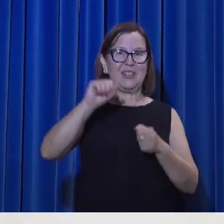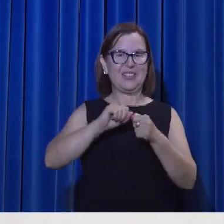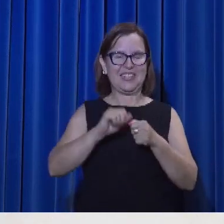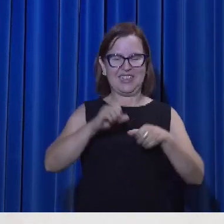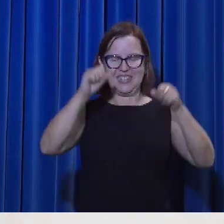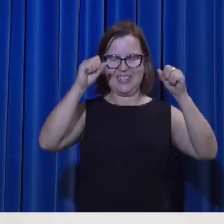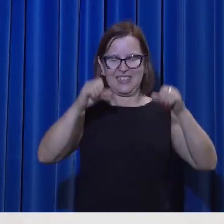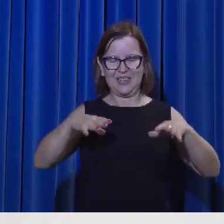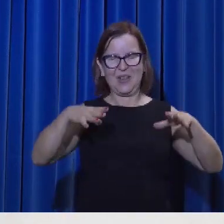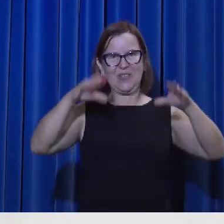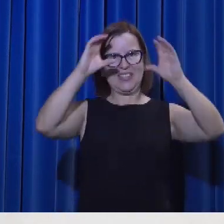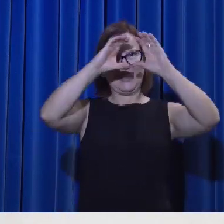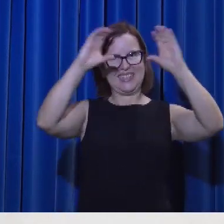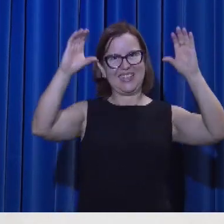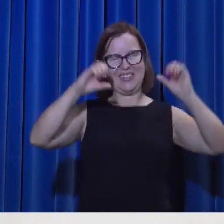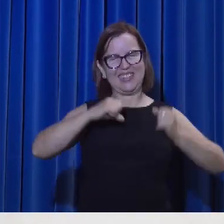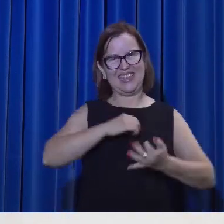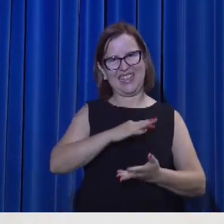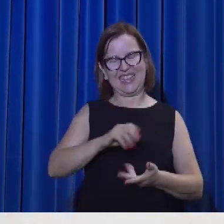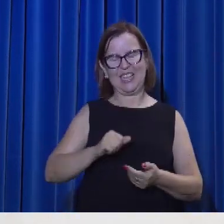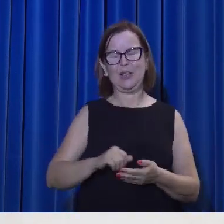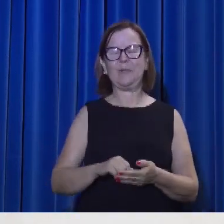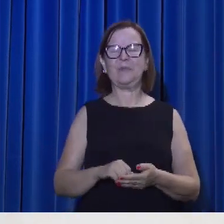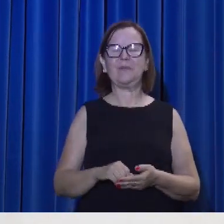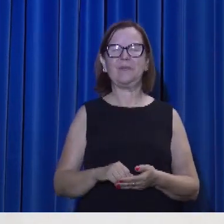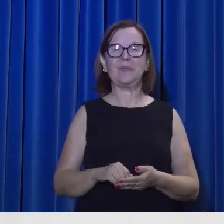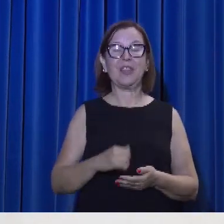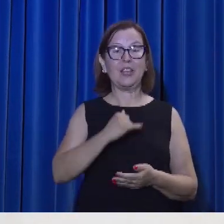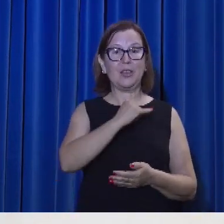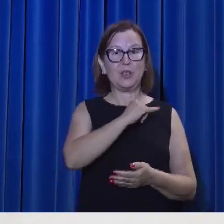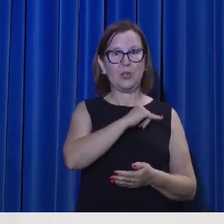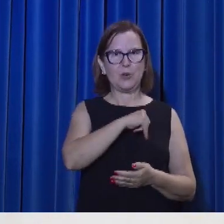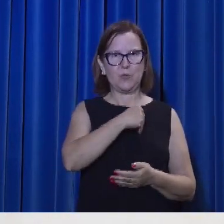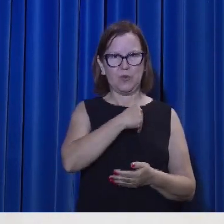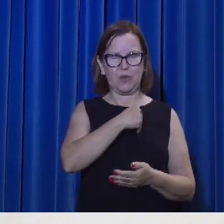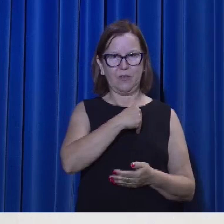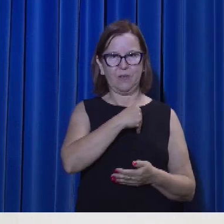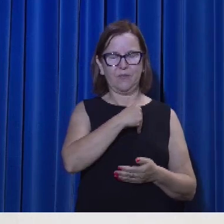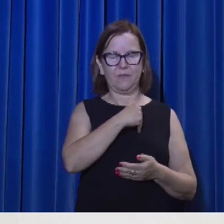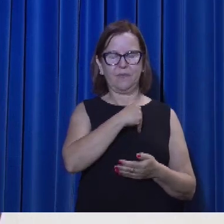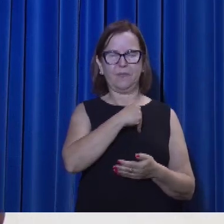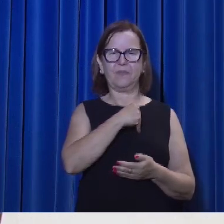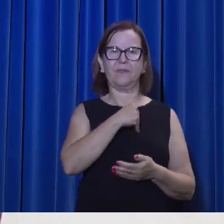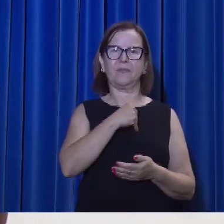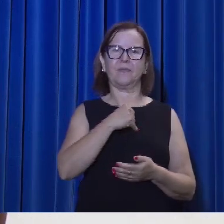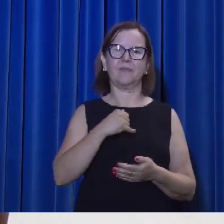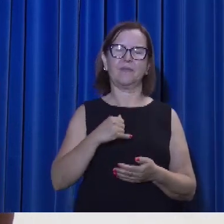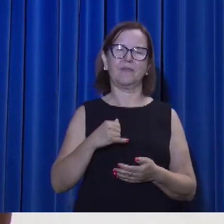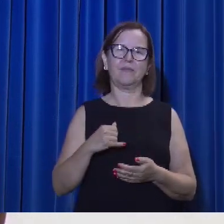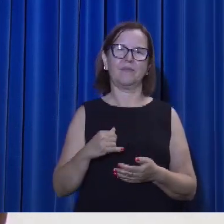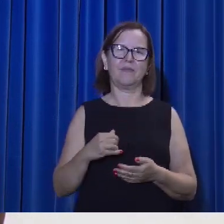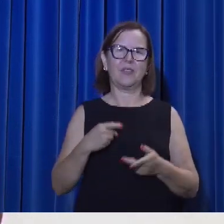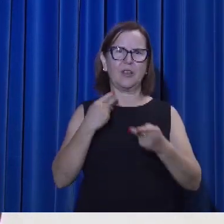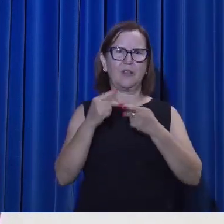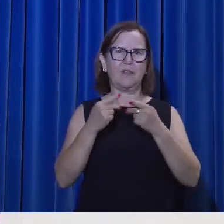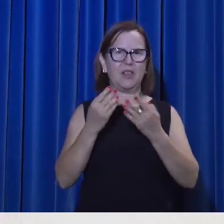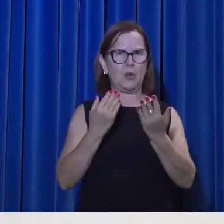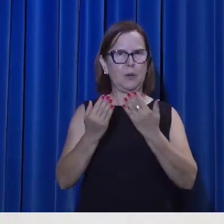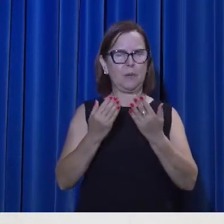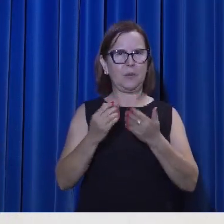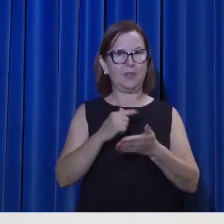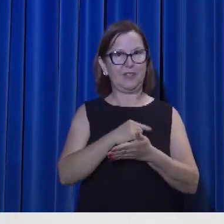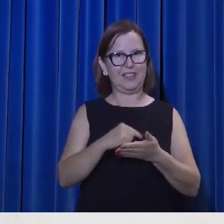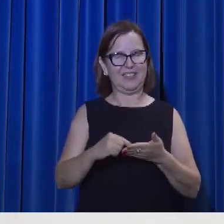Bíblia começa. E aqui o evangelista João, ele está fazendo uma clara referência a Gênesis capítulo 1, versículo 1.